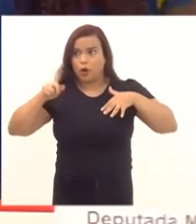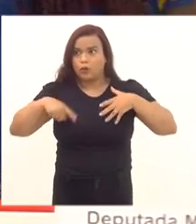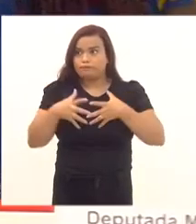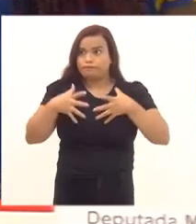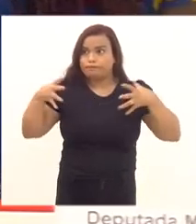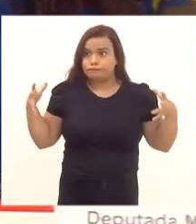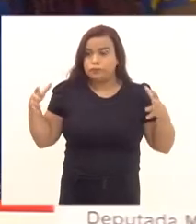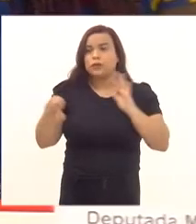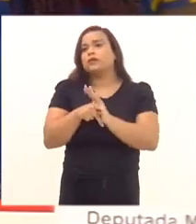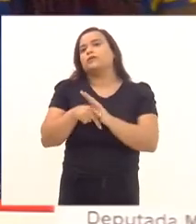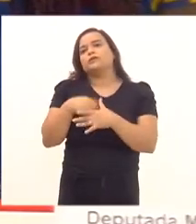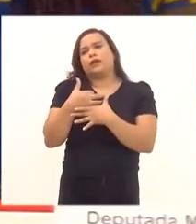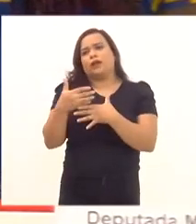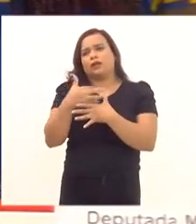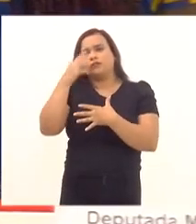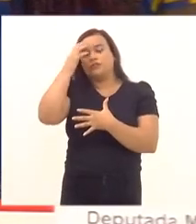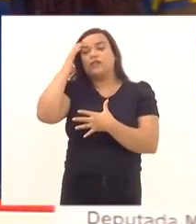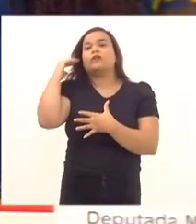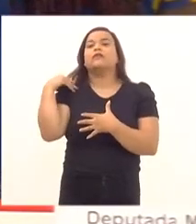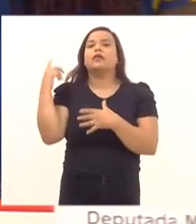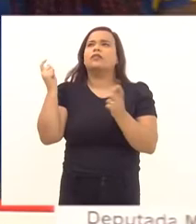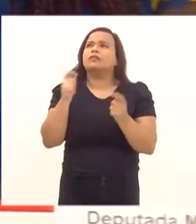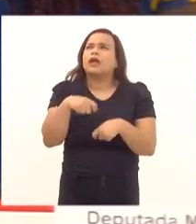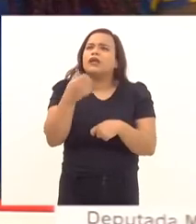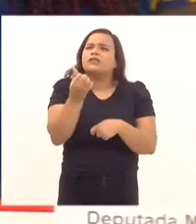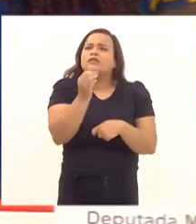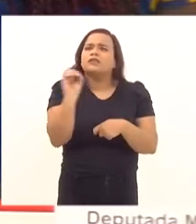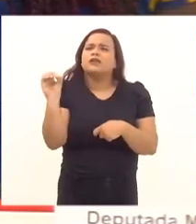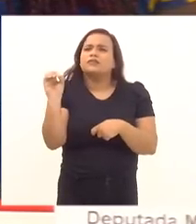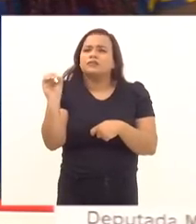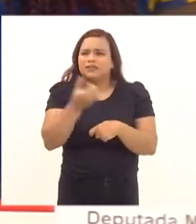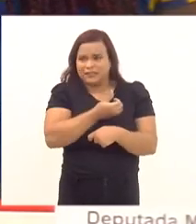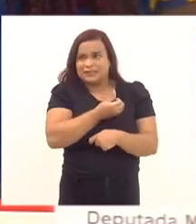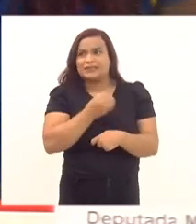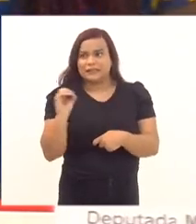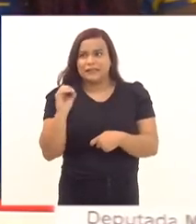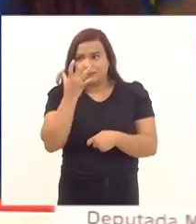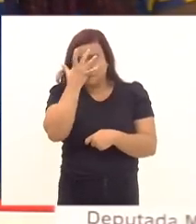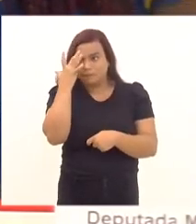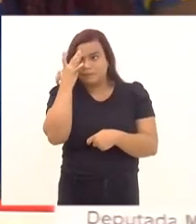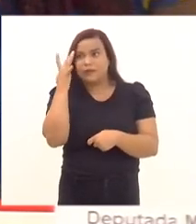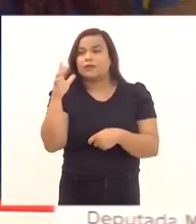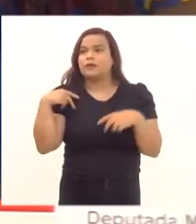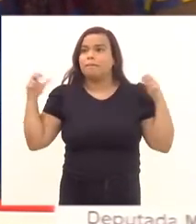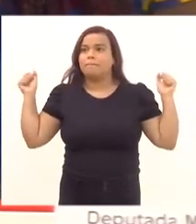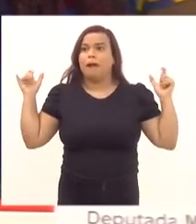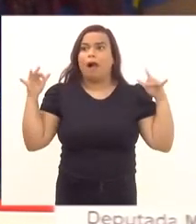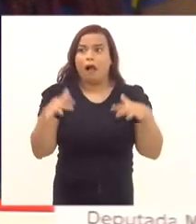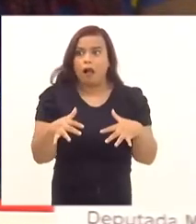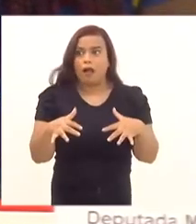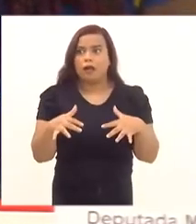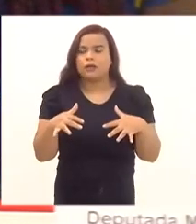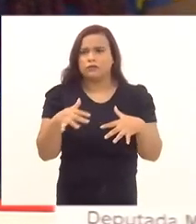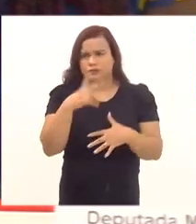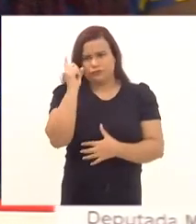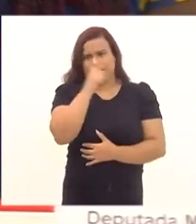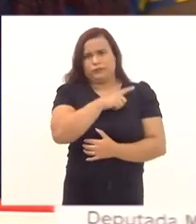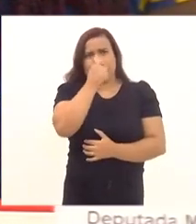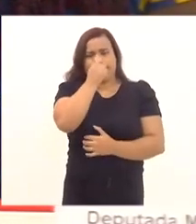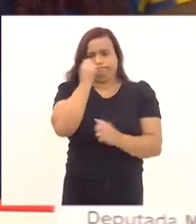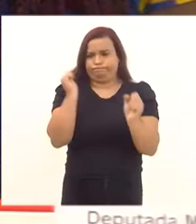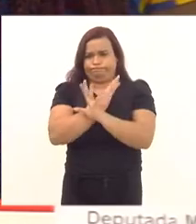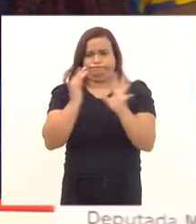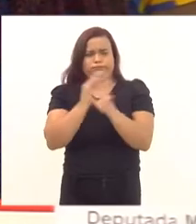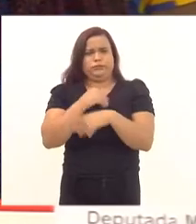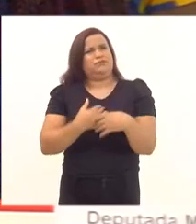do tempo resposta Camille sair sempre as pessoas né então não tá aqui no auditório é difícil é eu soube quem é o